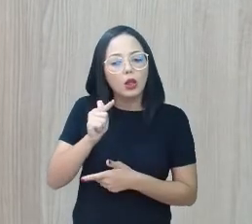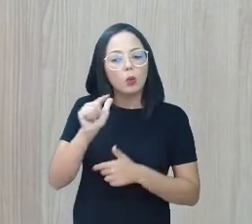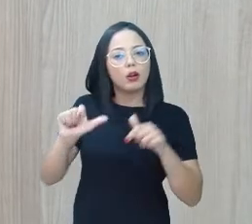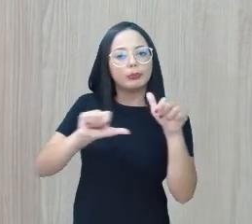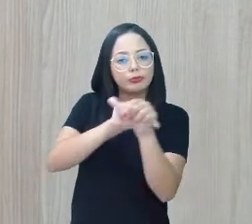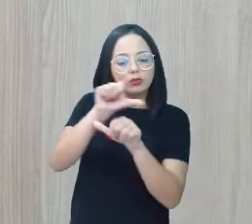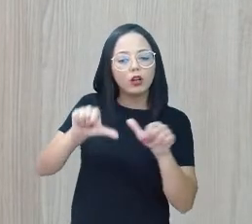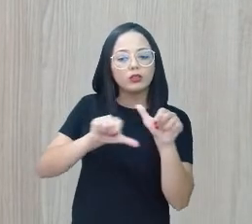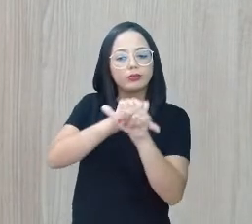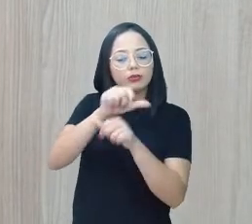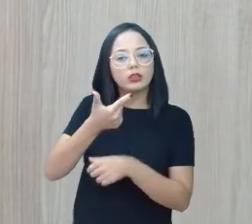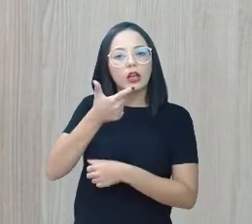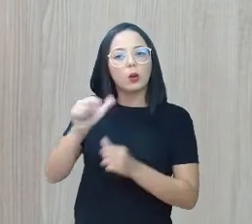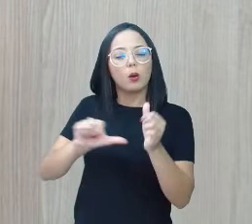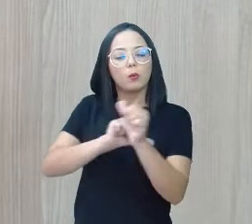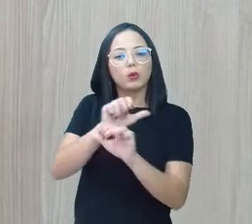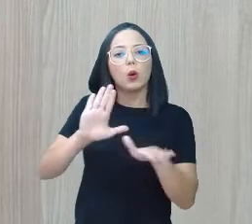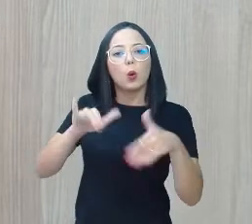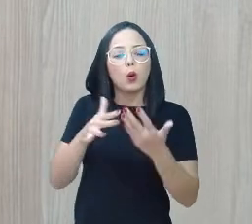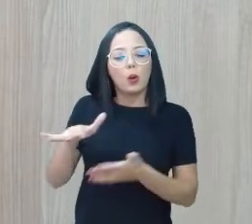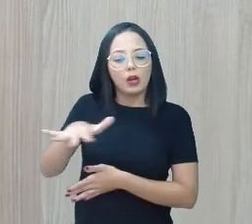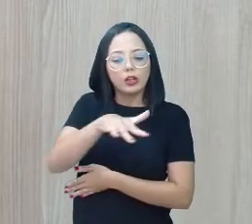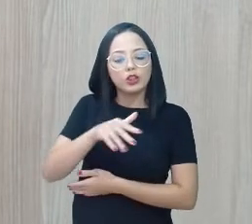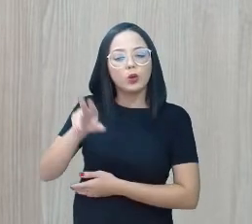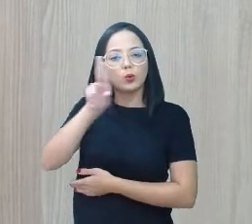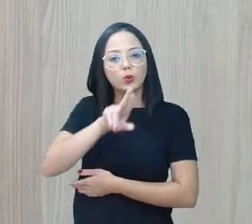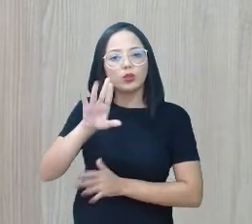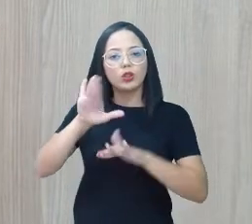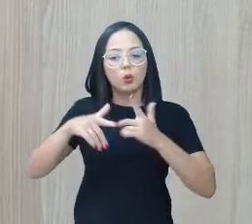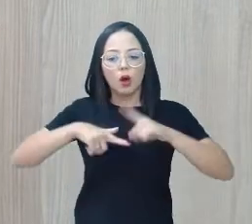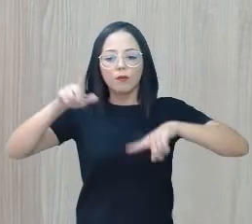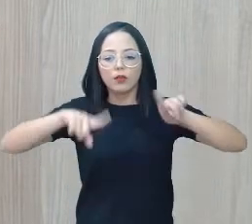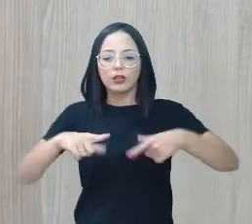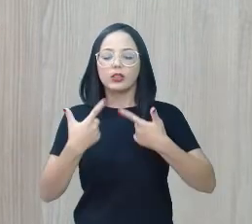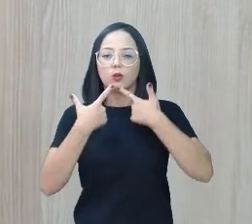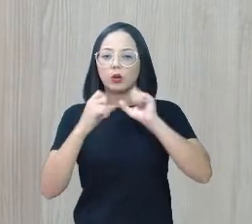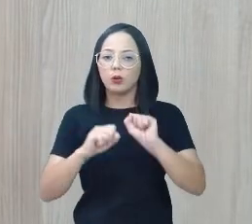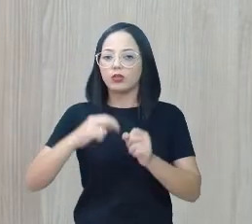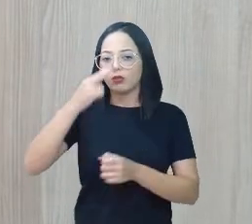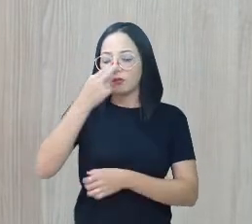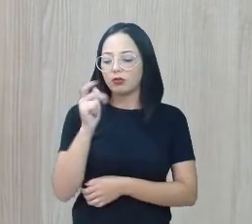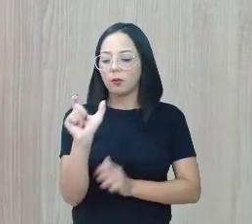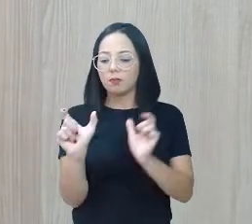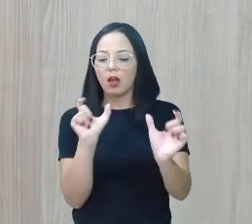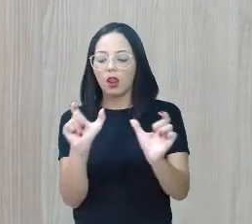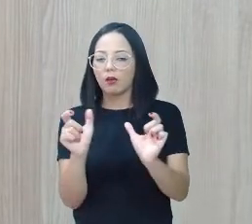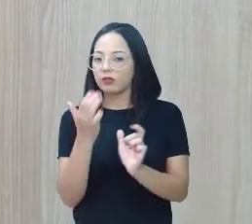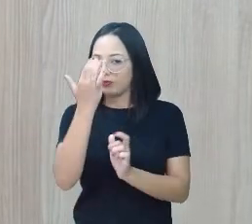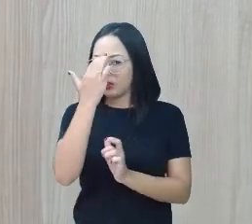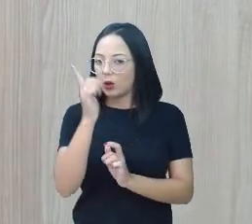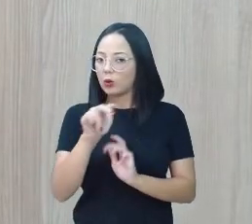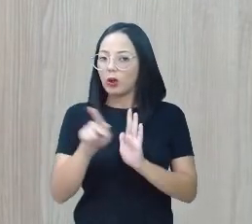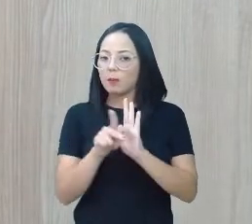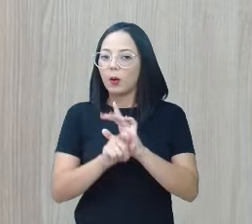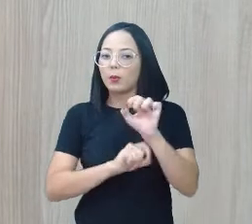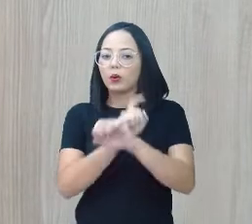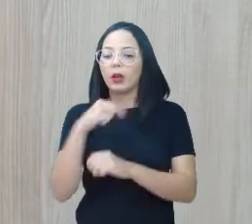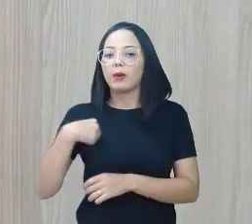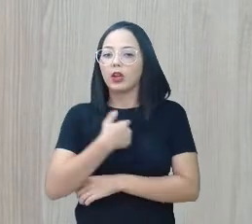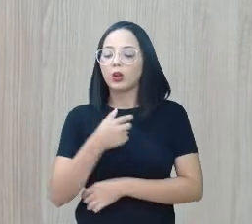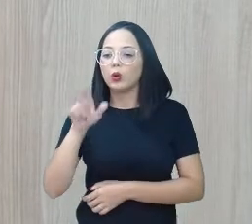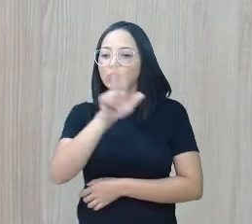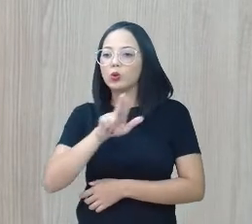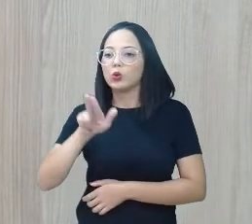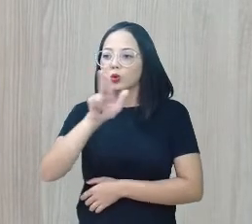se modificar, qual região utiliza qual variação de uma mesma palavra. Ela não existe para que a gente